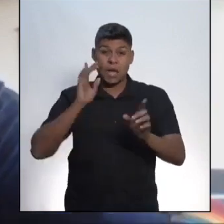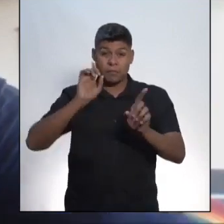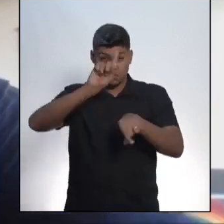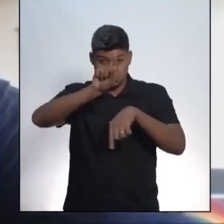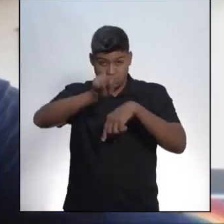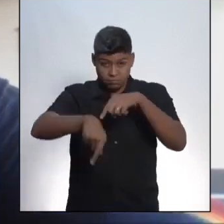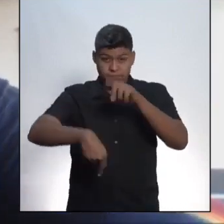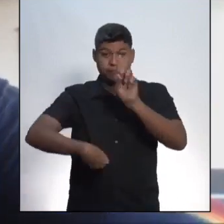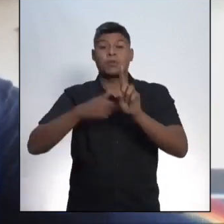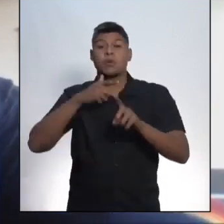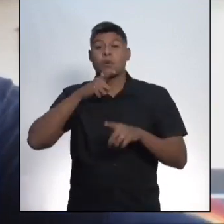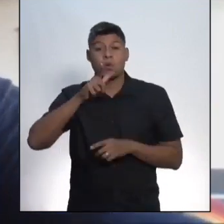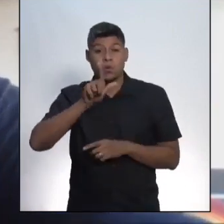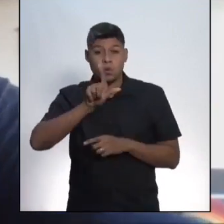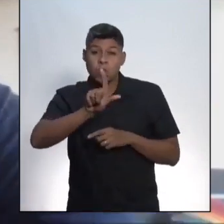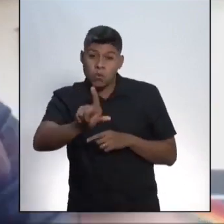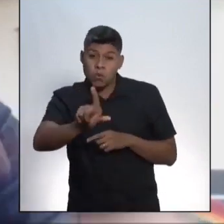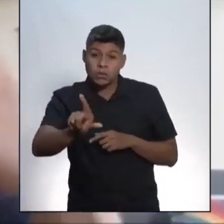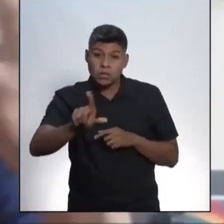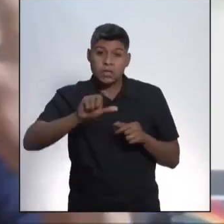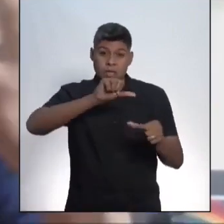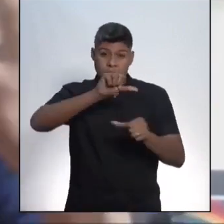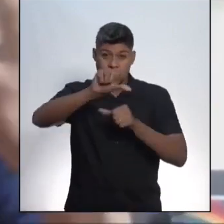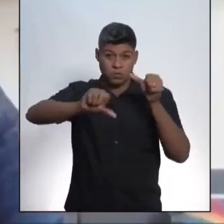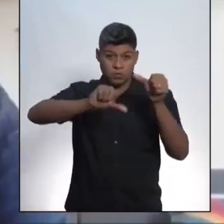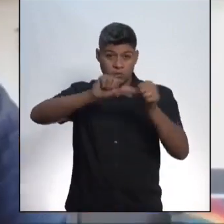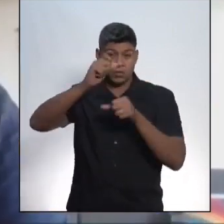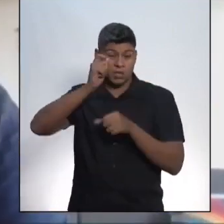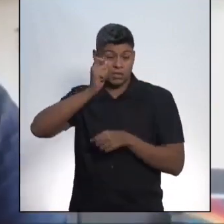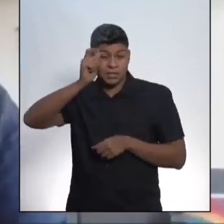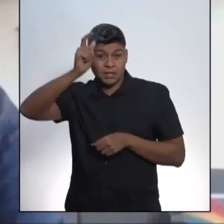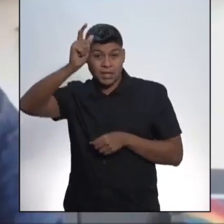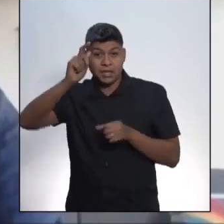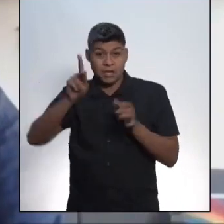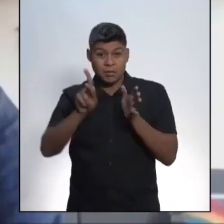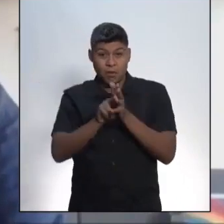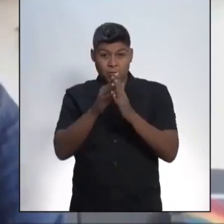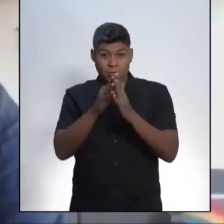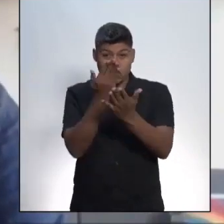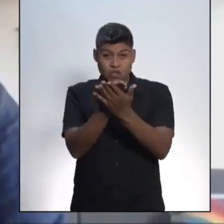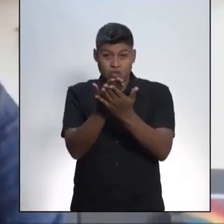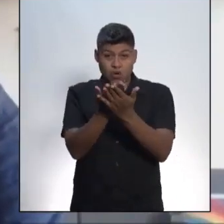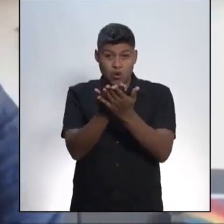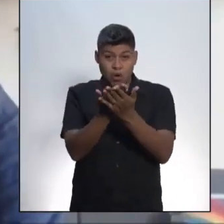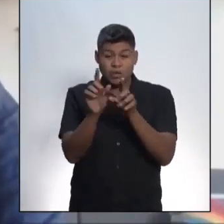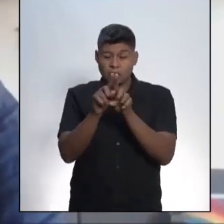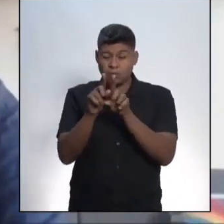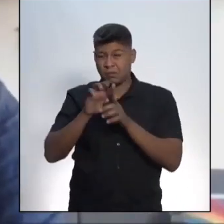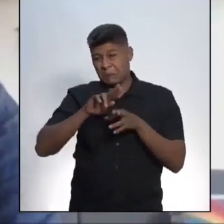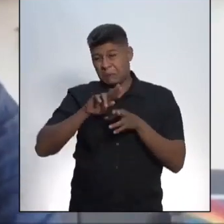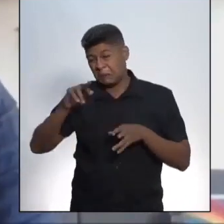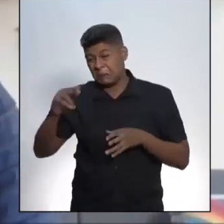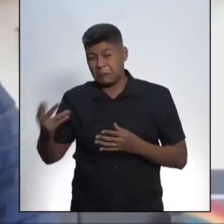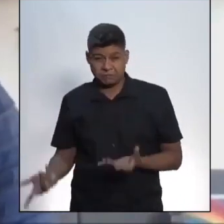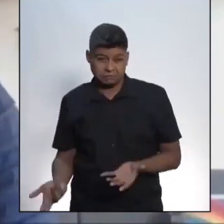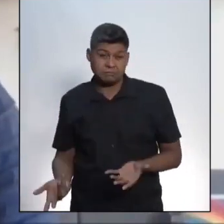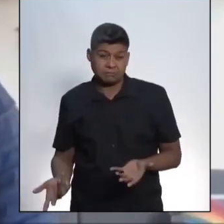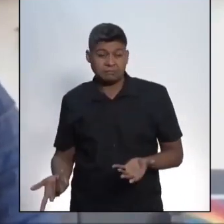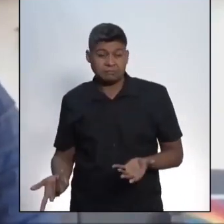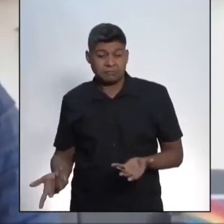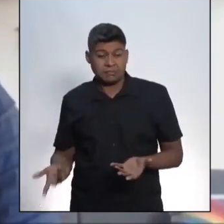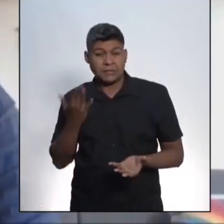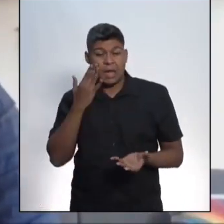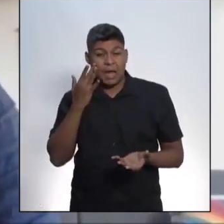revolucionar, ia conseguir mudar a lógica da escola e etc. Eu acho que